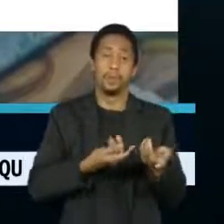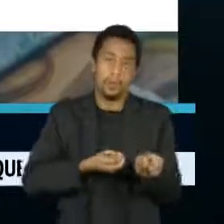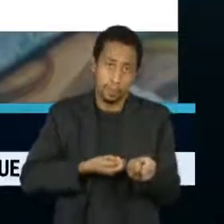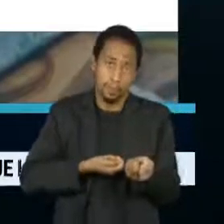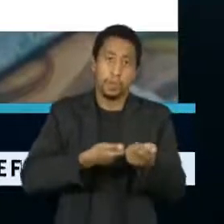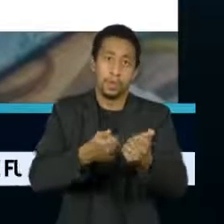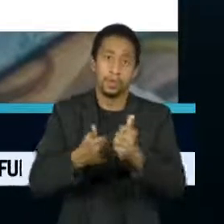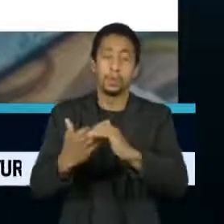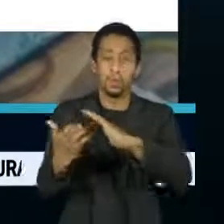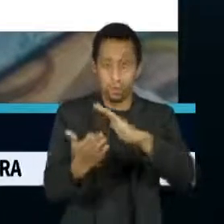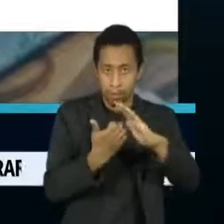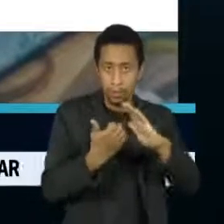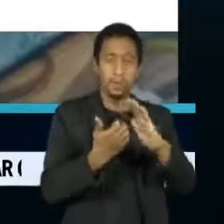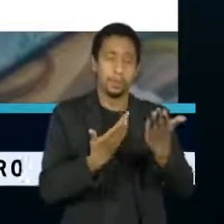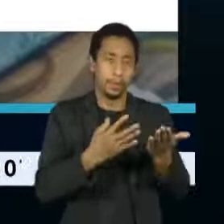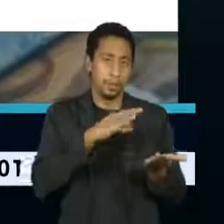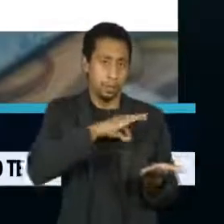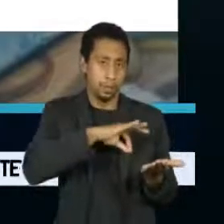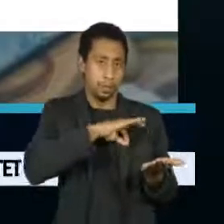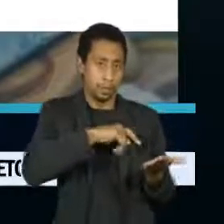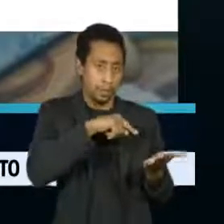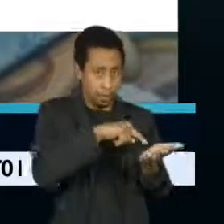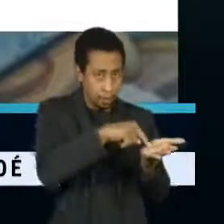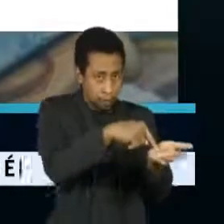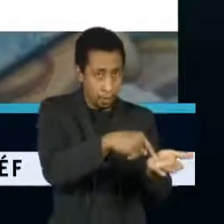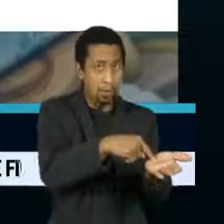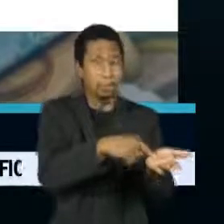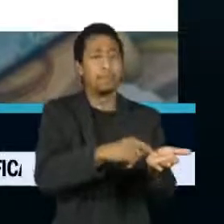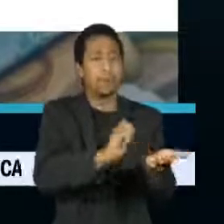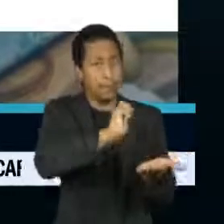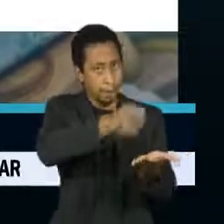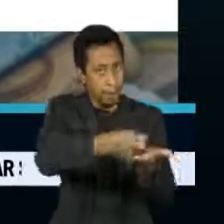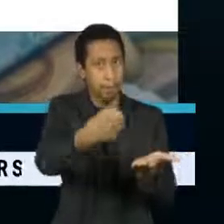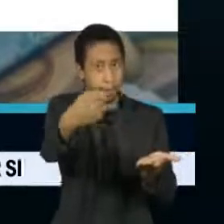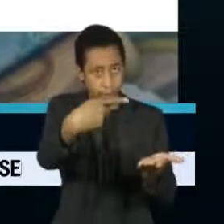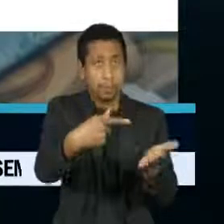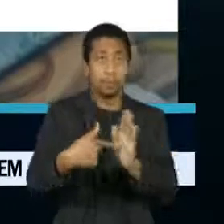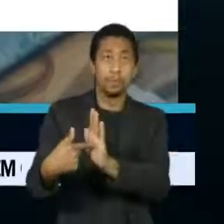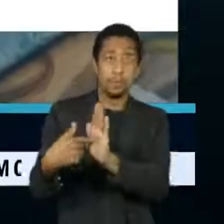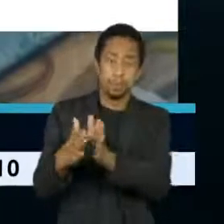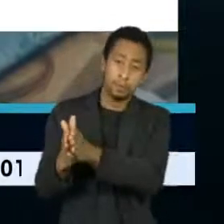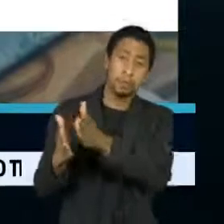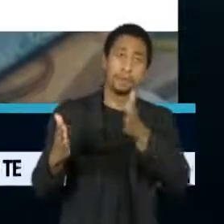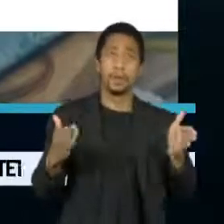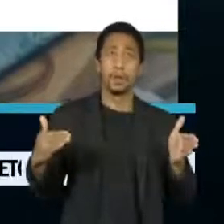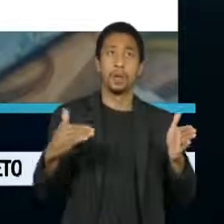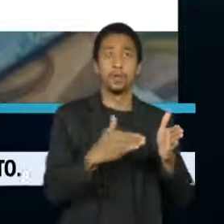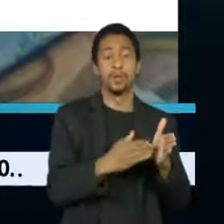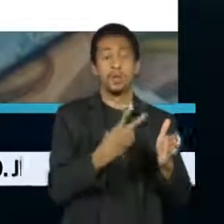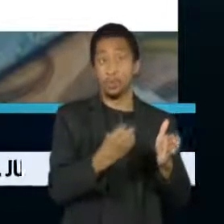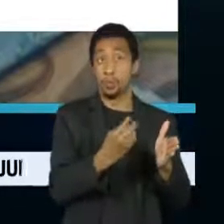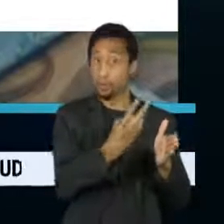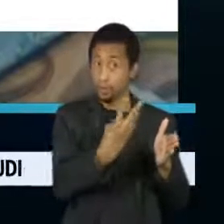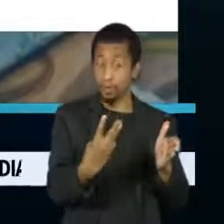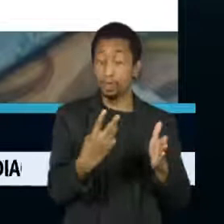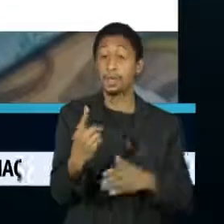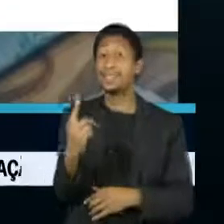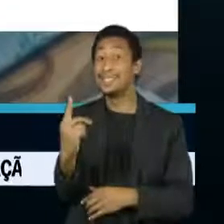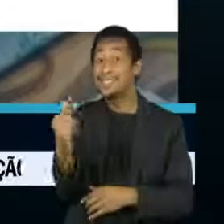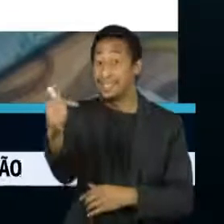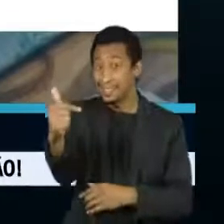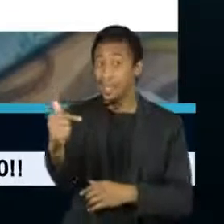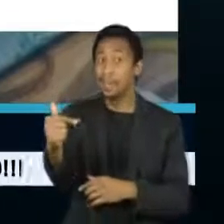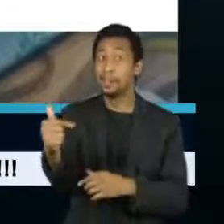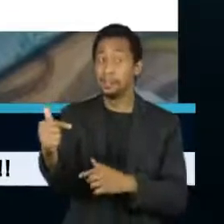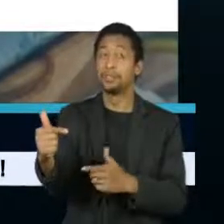pagamento, prevista para acabar em dezembro, será estendida até o final de 2023. 17 setores que empregam cerca